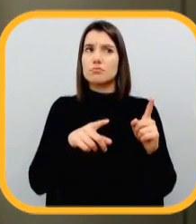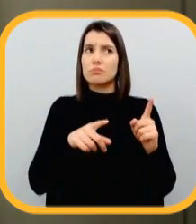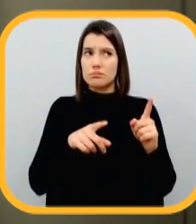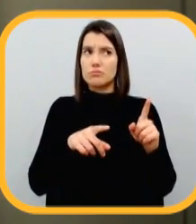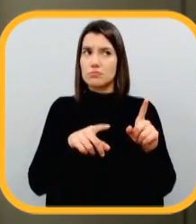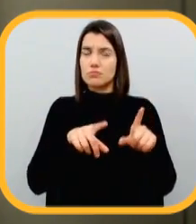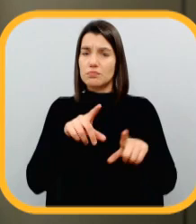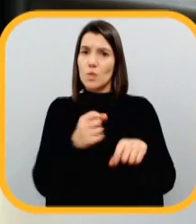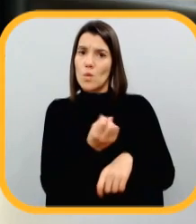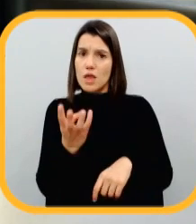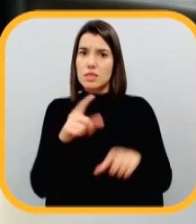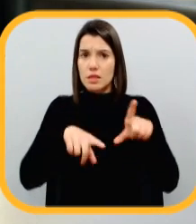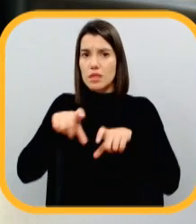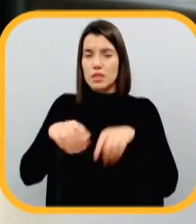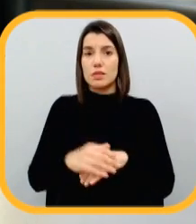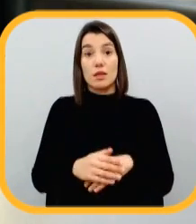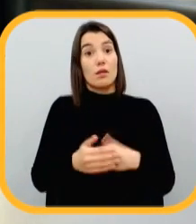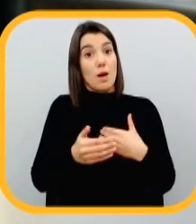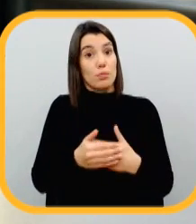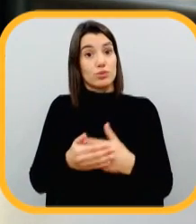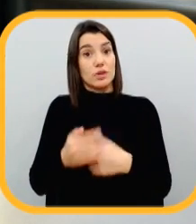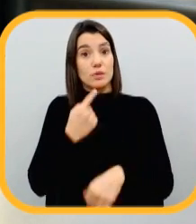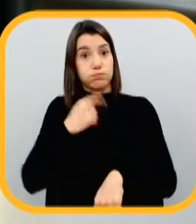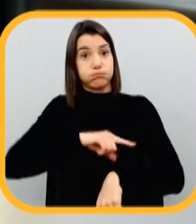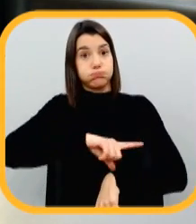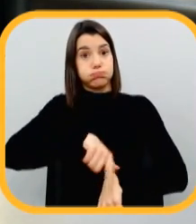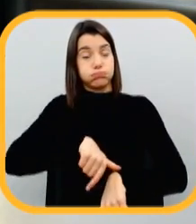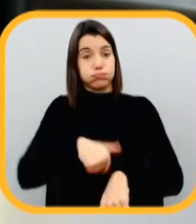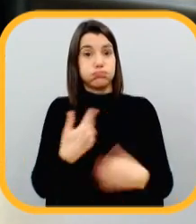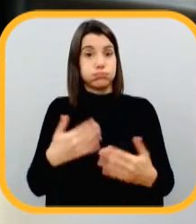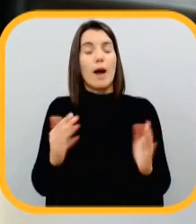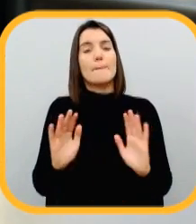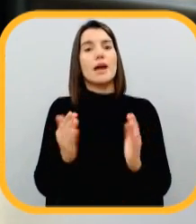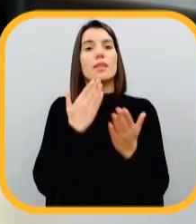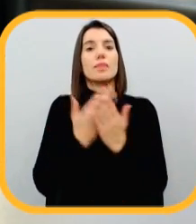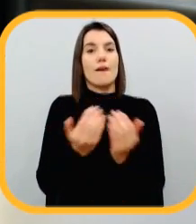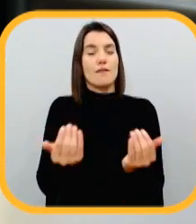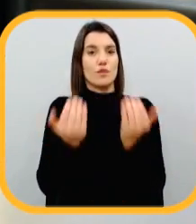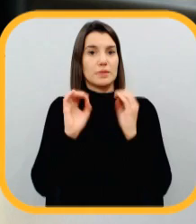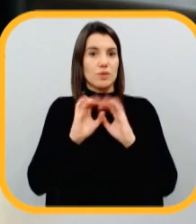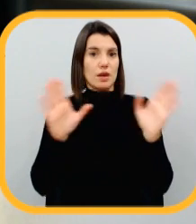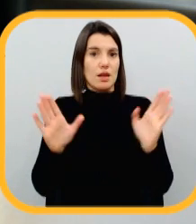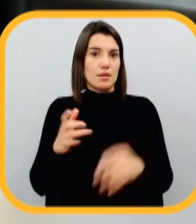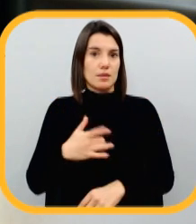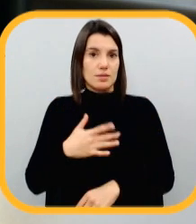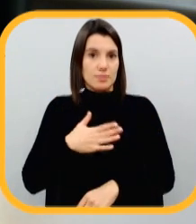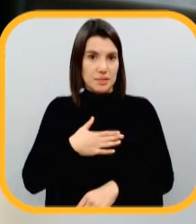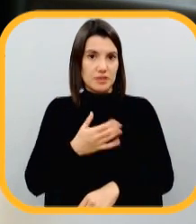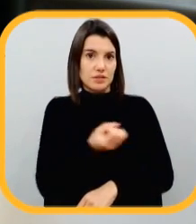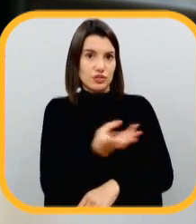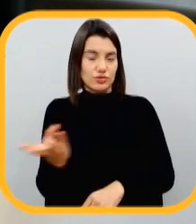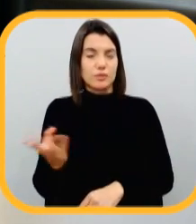faz uma sondagem. Apesar de ser um processo longo e demorado, as sondagens são uma fonte de informação para as